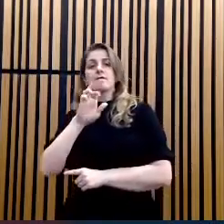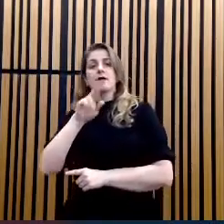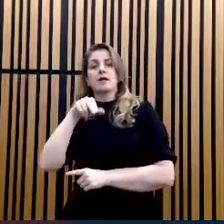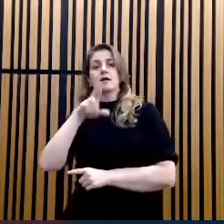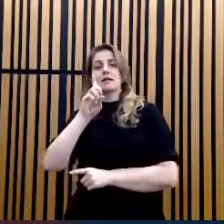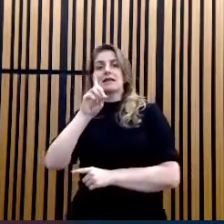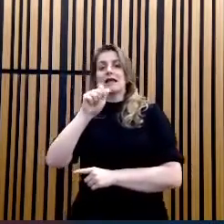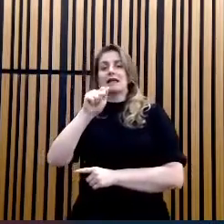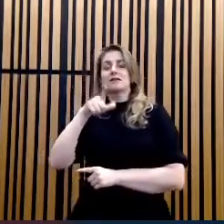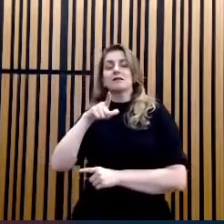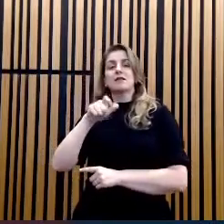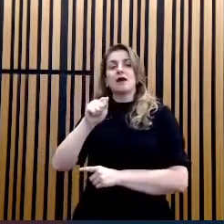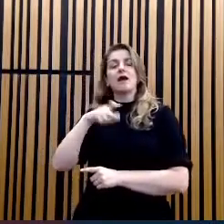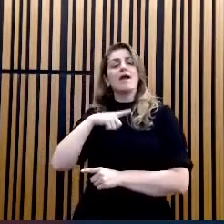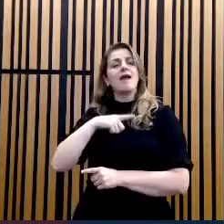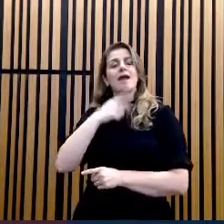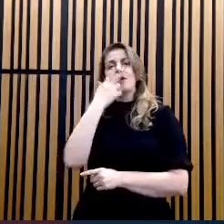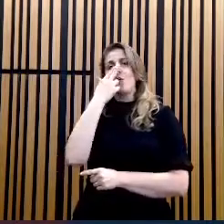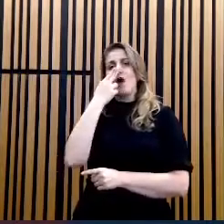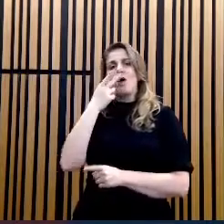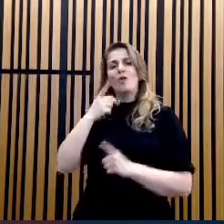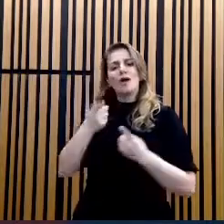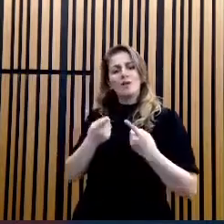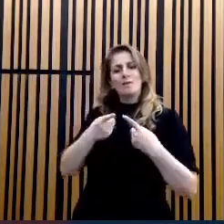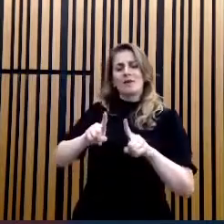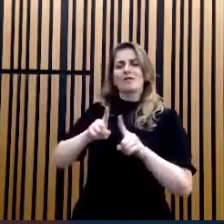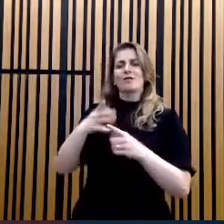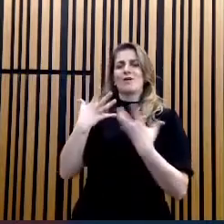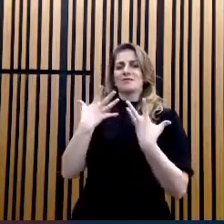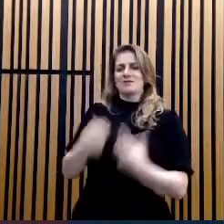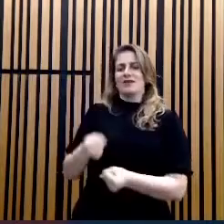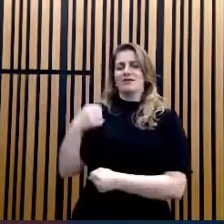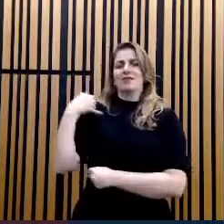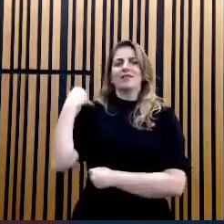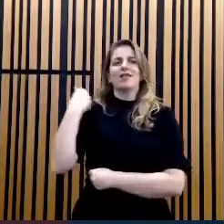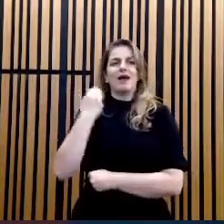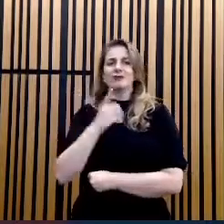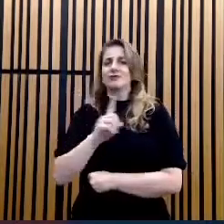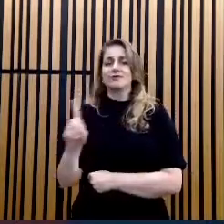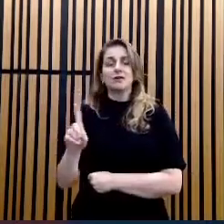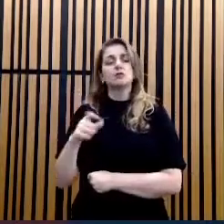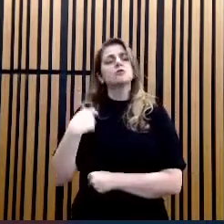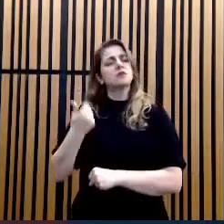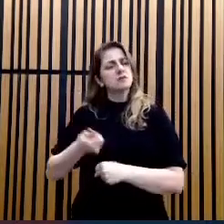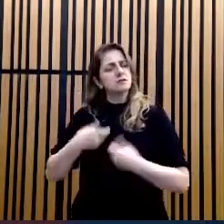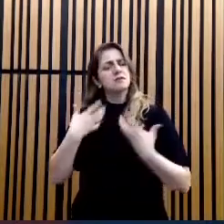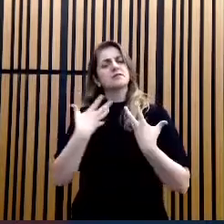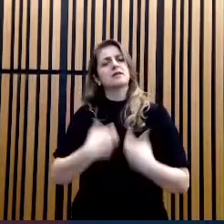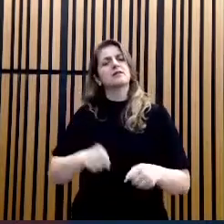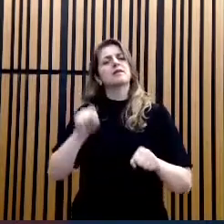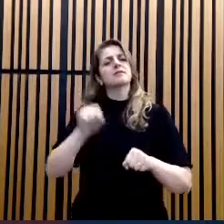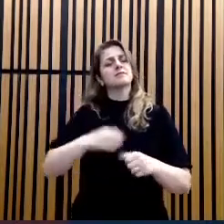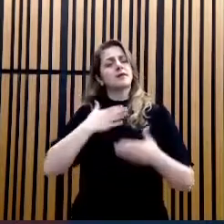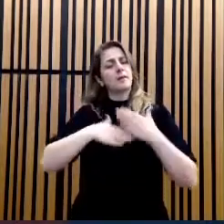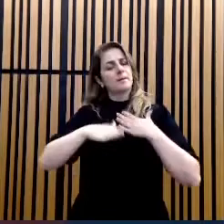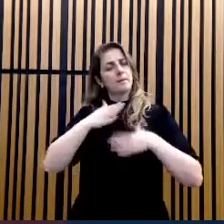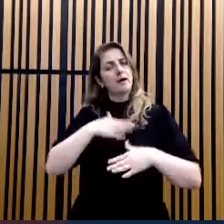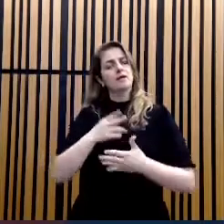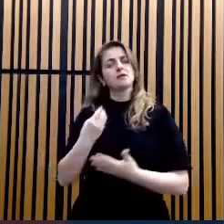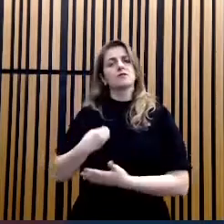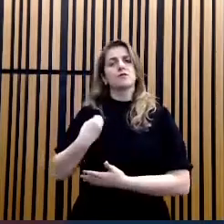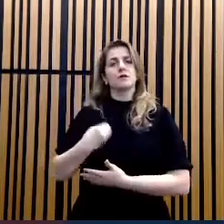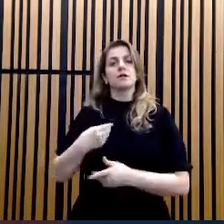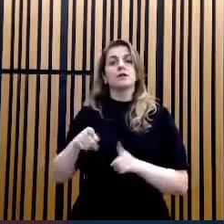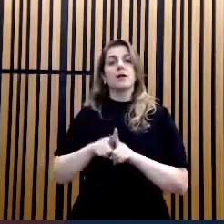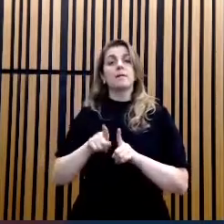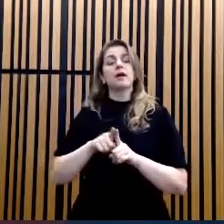virar pro-age. Isso é uma coisa que a gente tem que pensar, tá, gente? Bom, o que acontece? Tem um dado